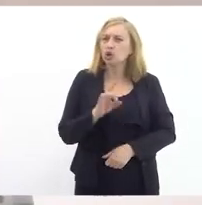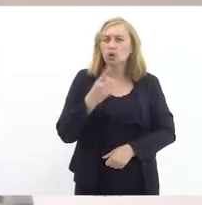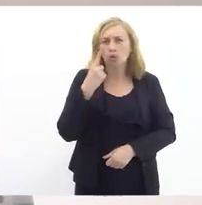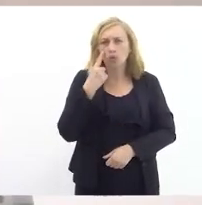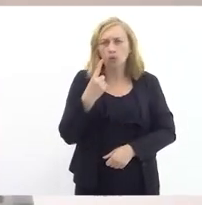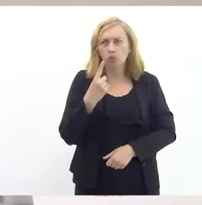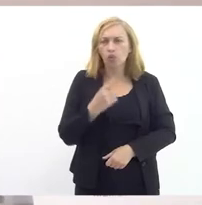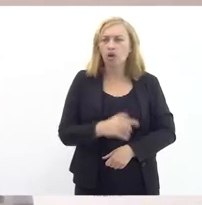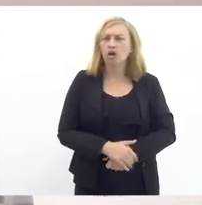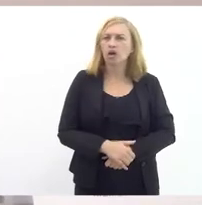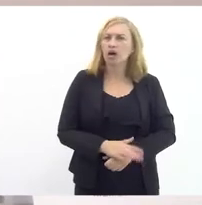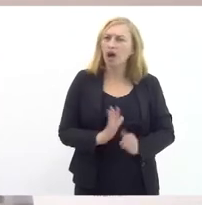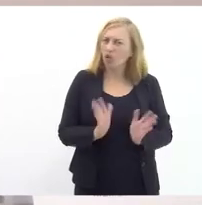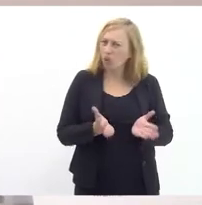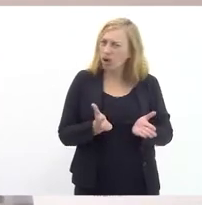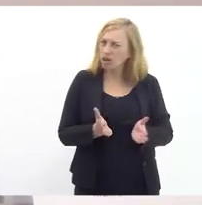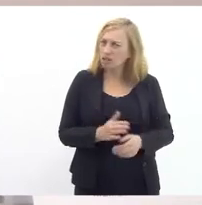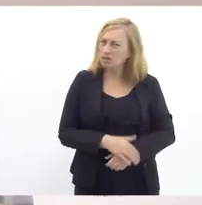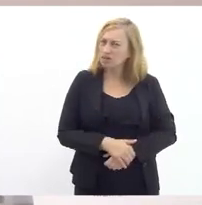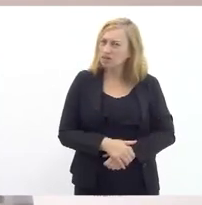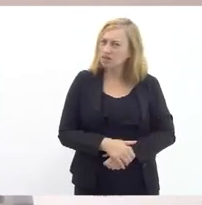vista agora?